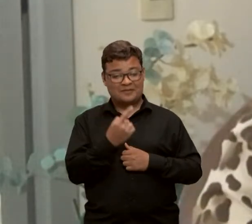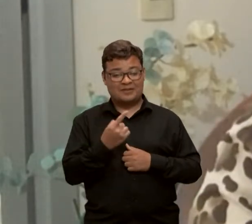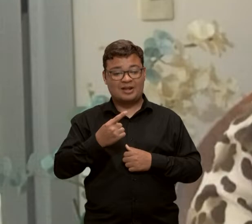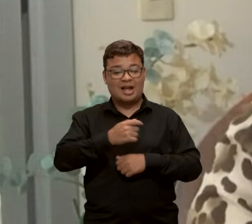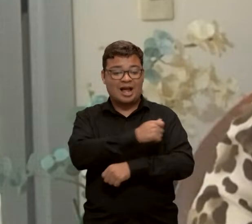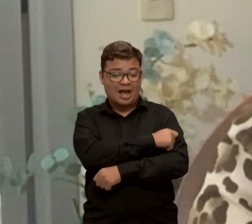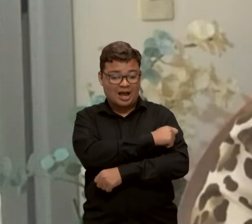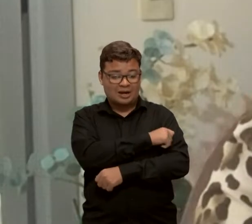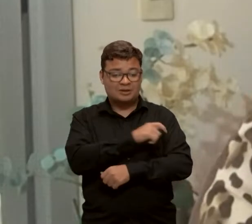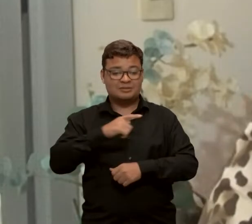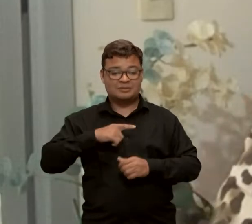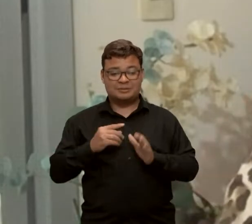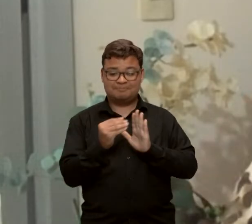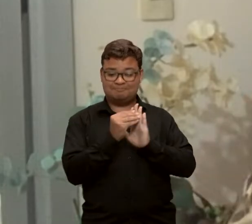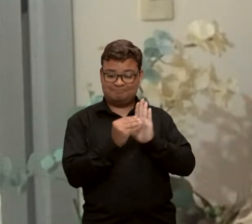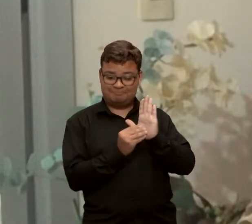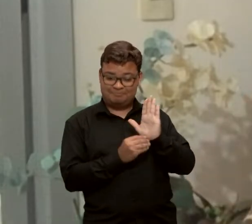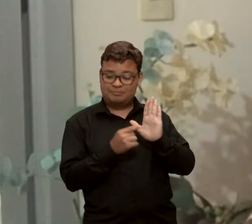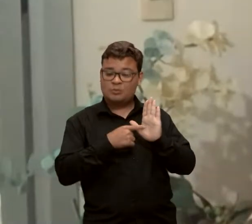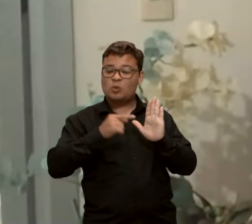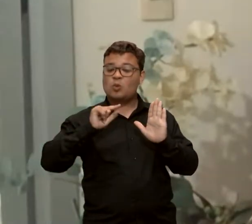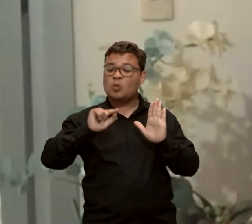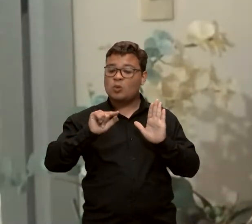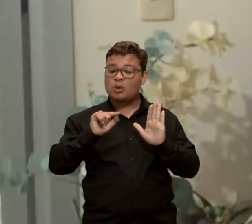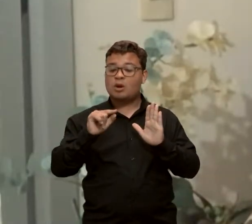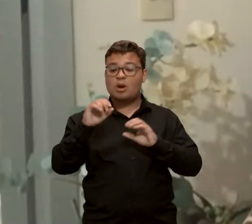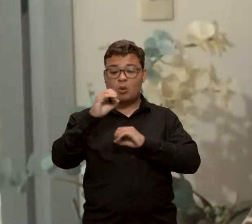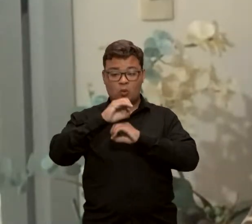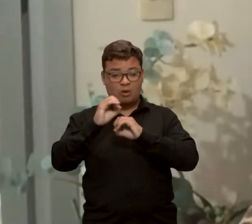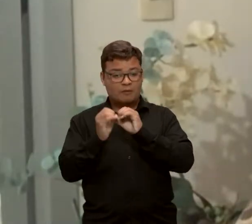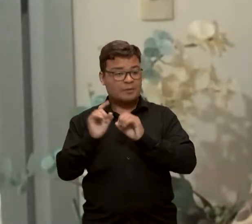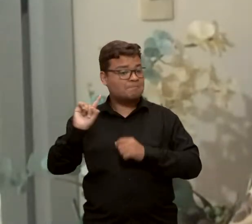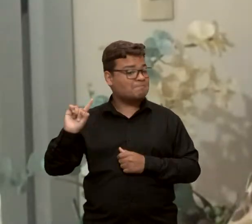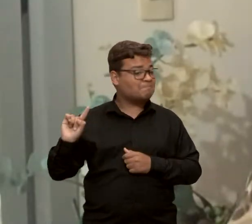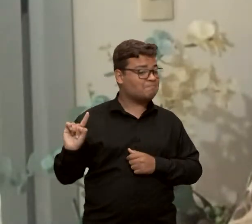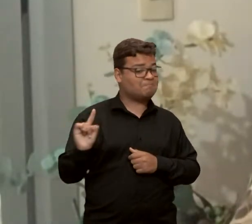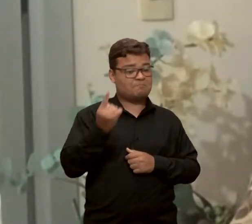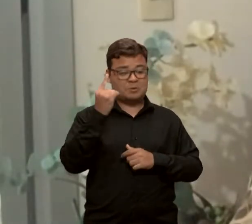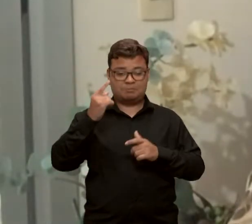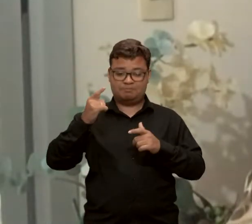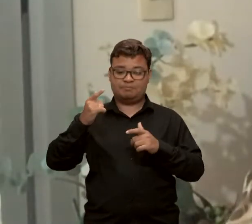a UFG foi classificada em primeiro lugar